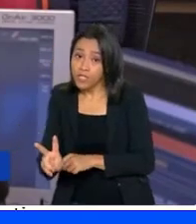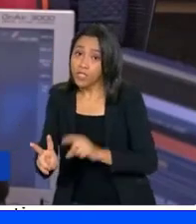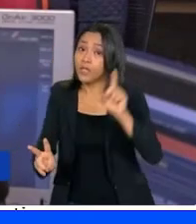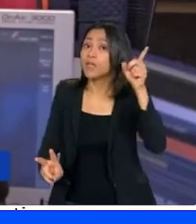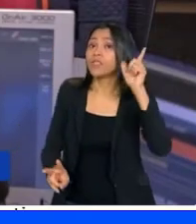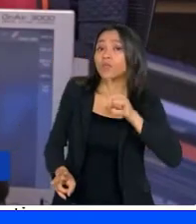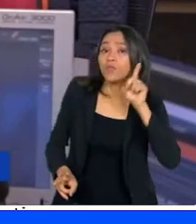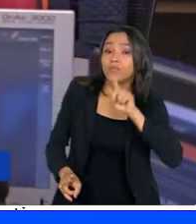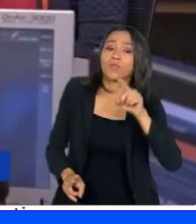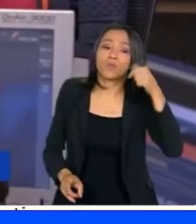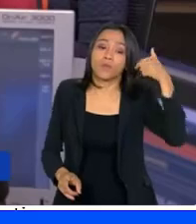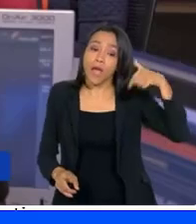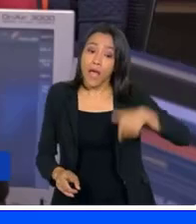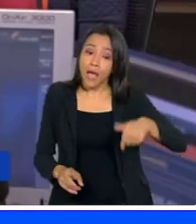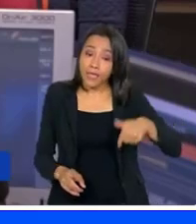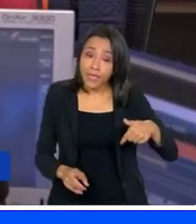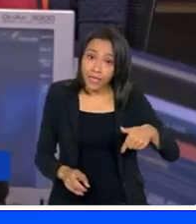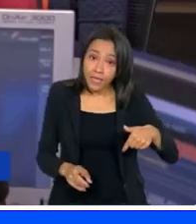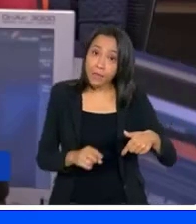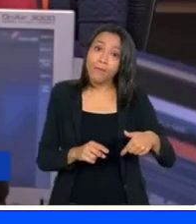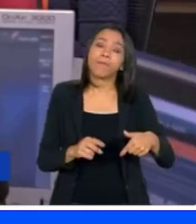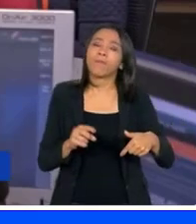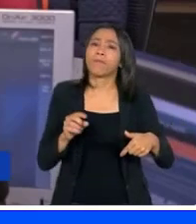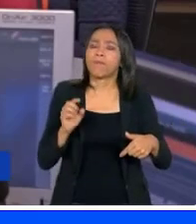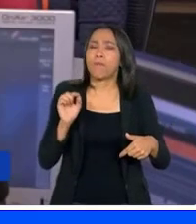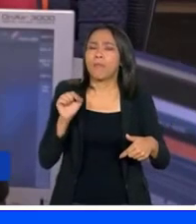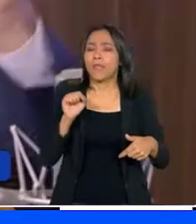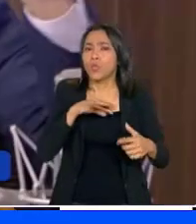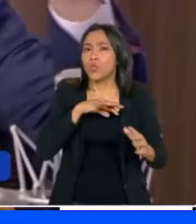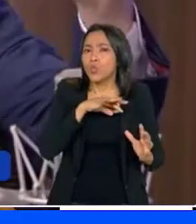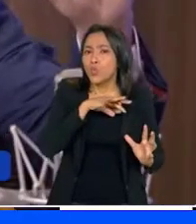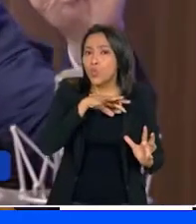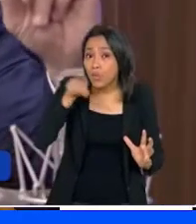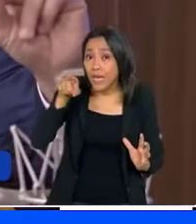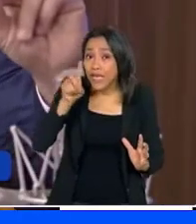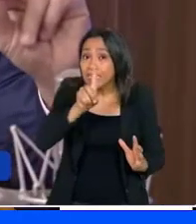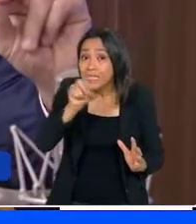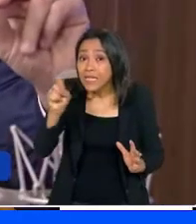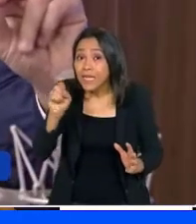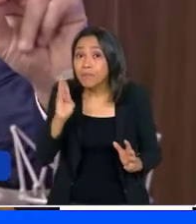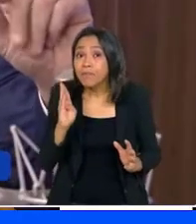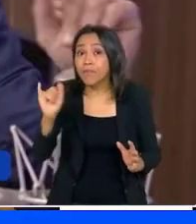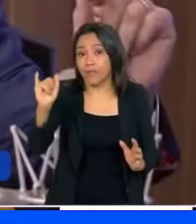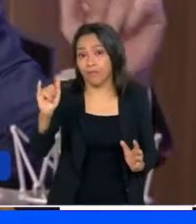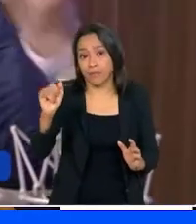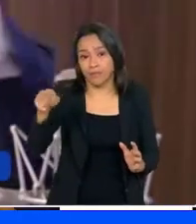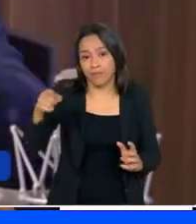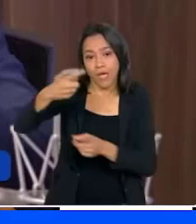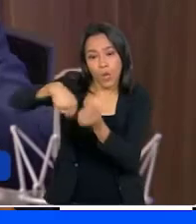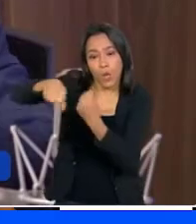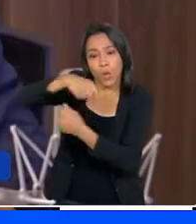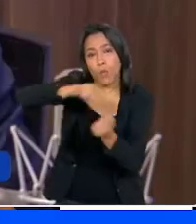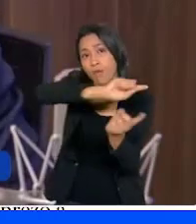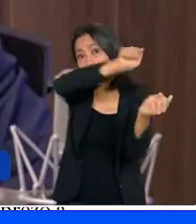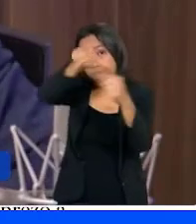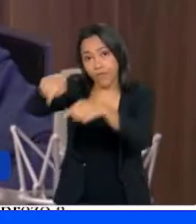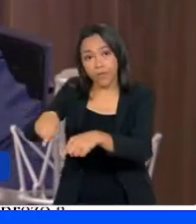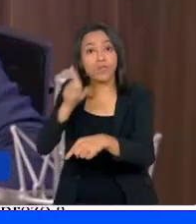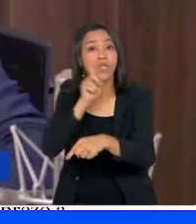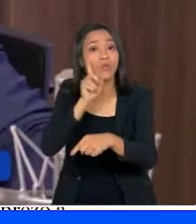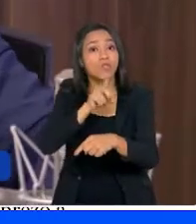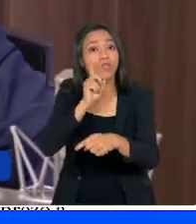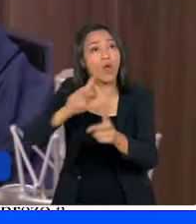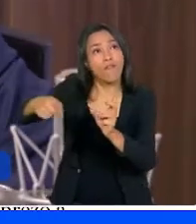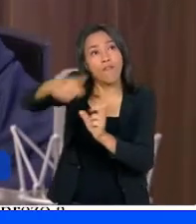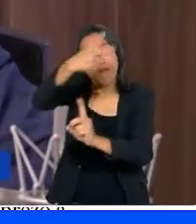100 bilhões de dólares com o mundo. O Vietnã sozinho gera 100 bilhões de dólares para a economia dele vindo dos Estados Unidos. Então a gente